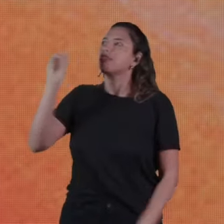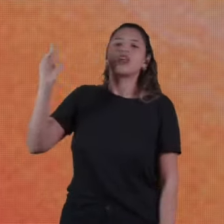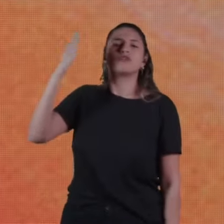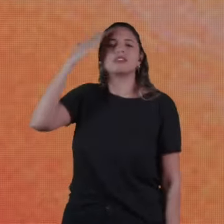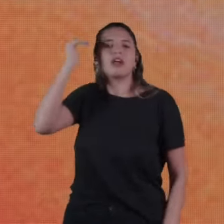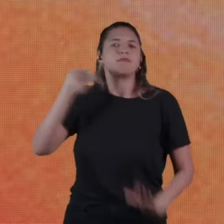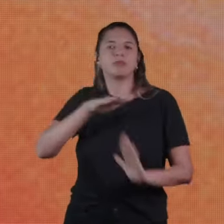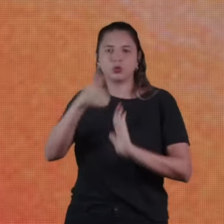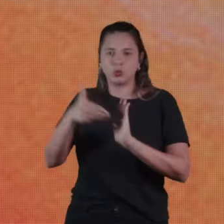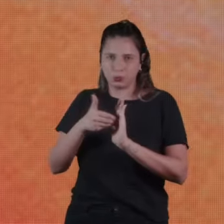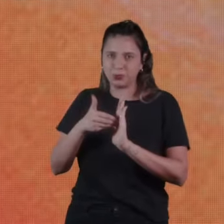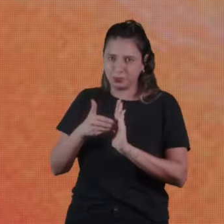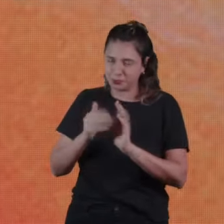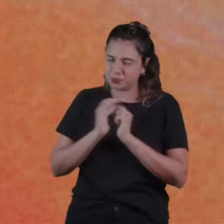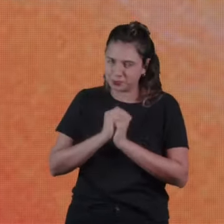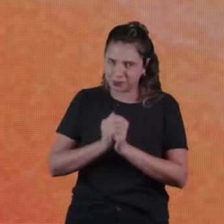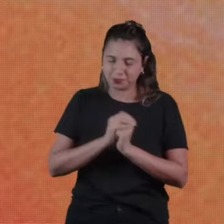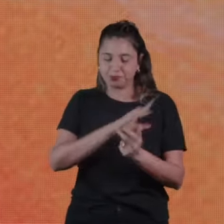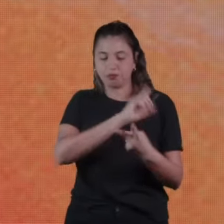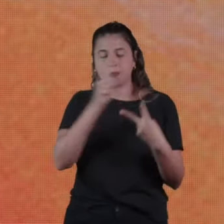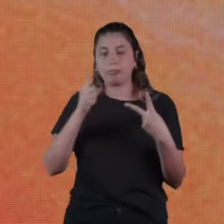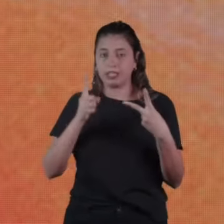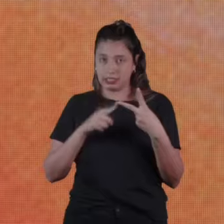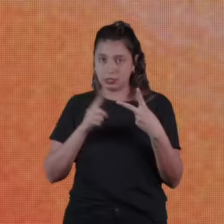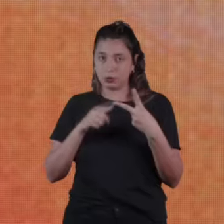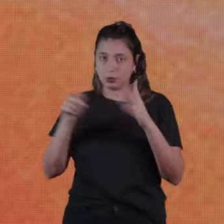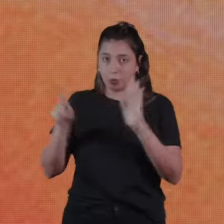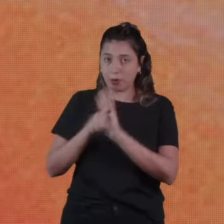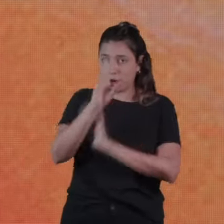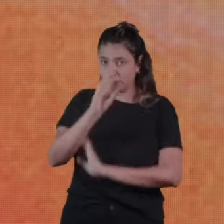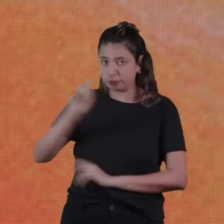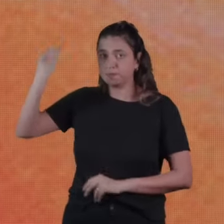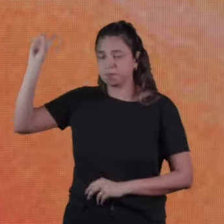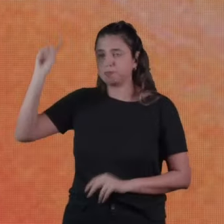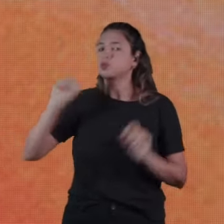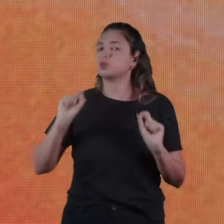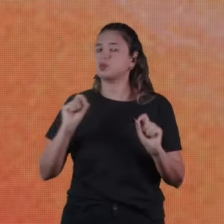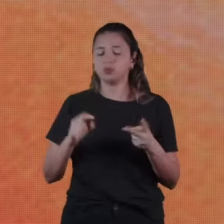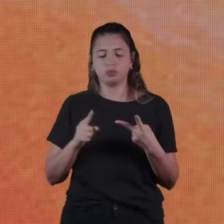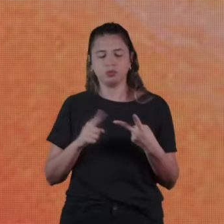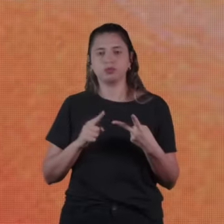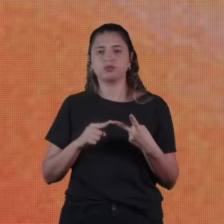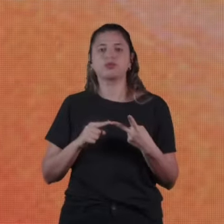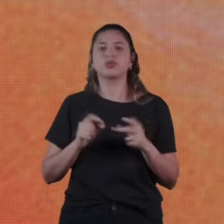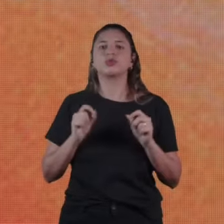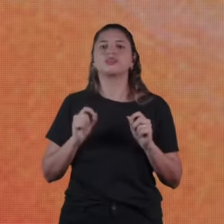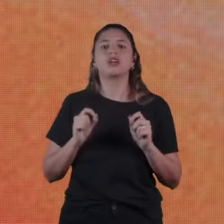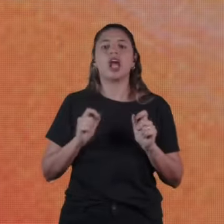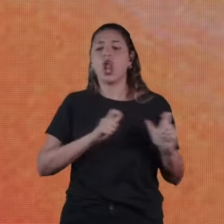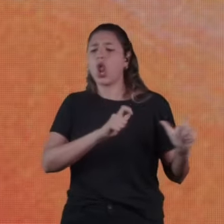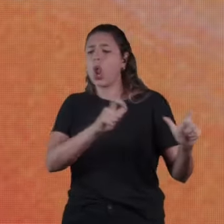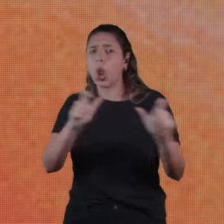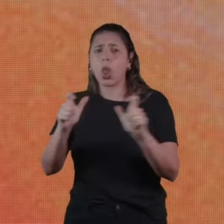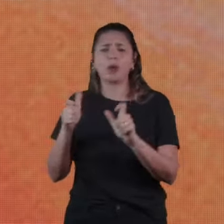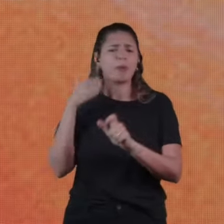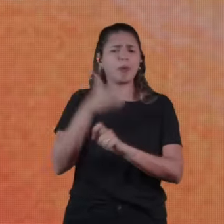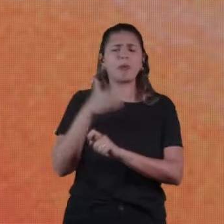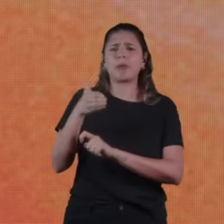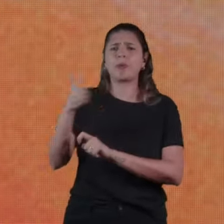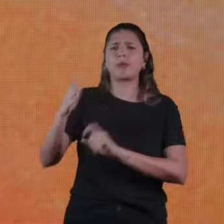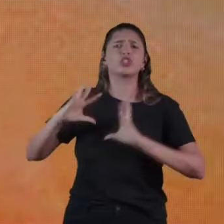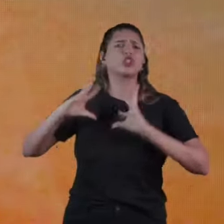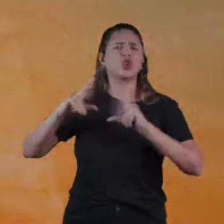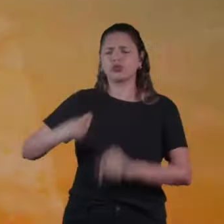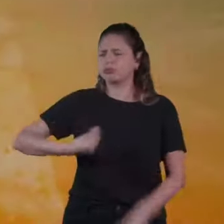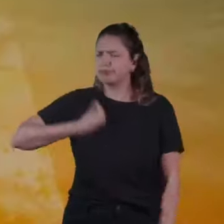Amém? O segundo atributo de Deus que eu quero falar com vocês é sobre a onipresença. Deus está presente